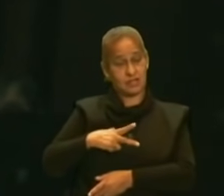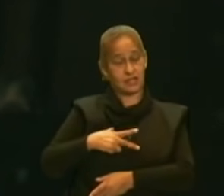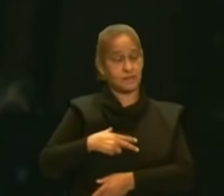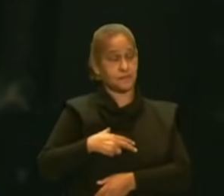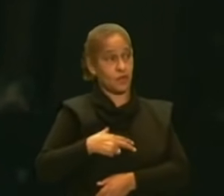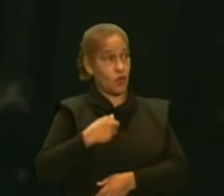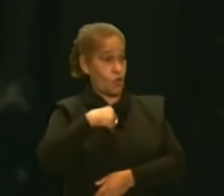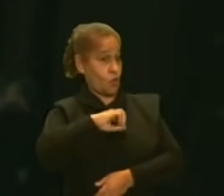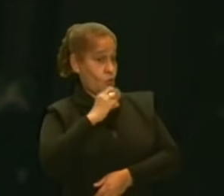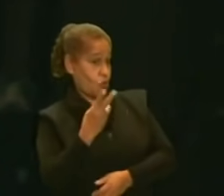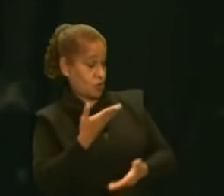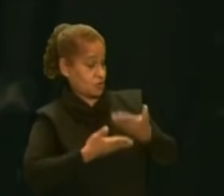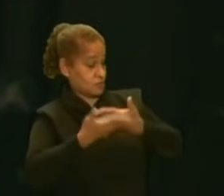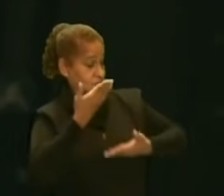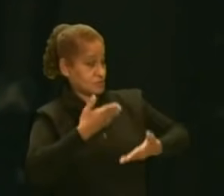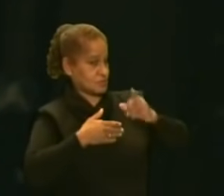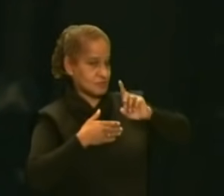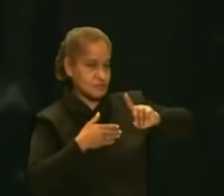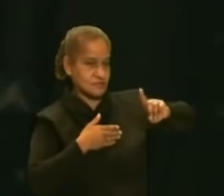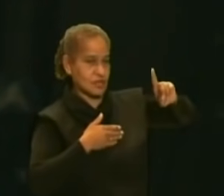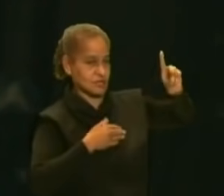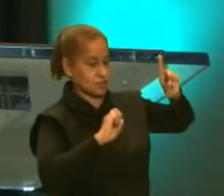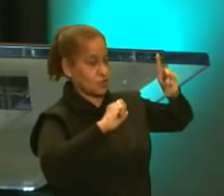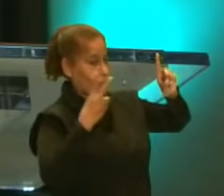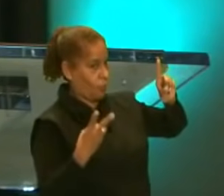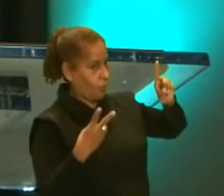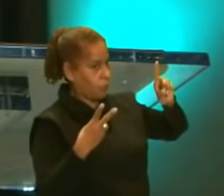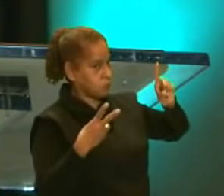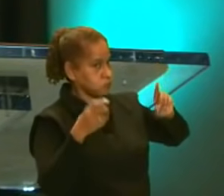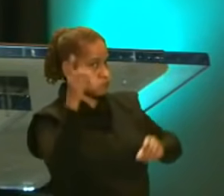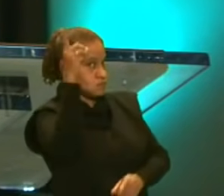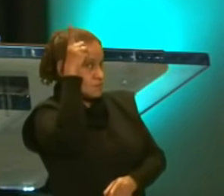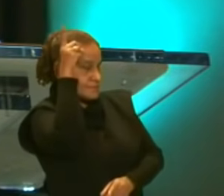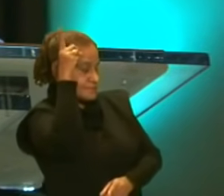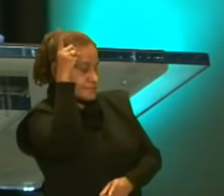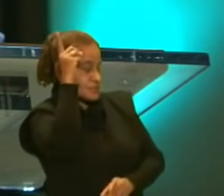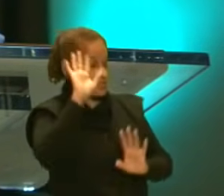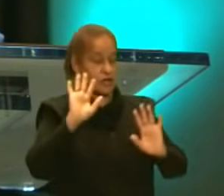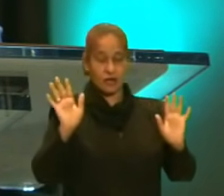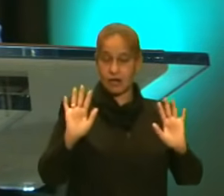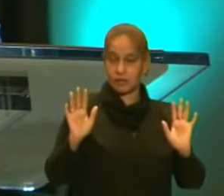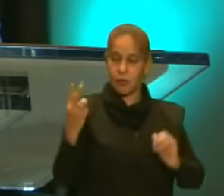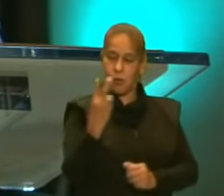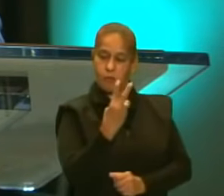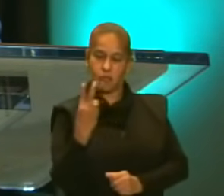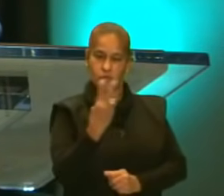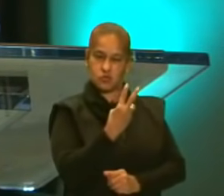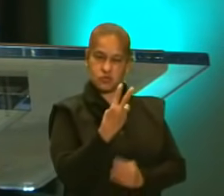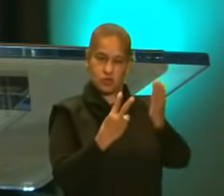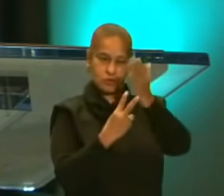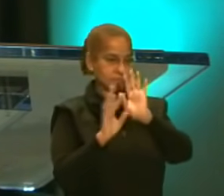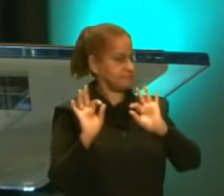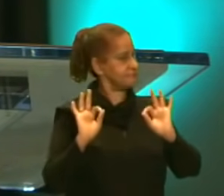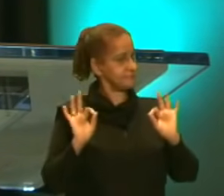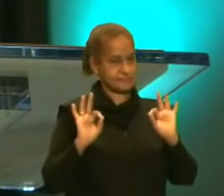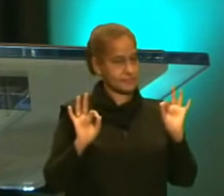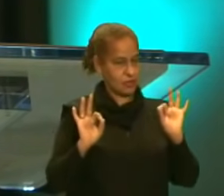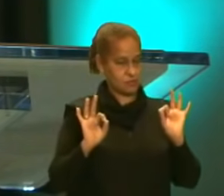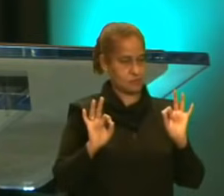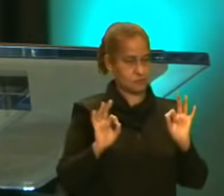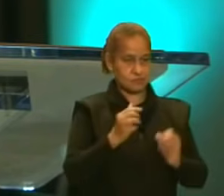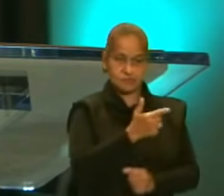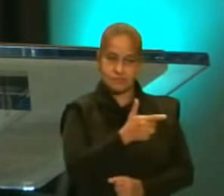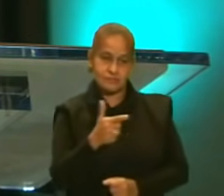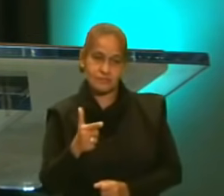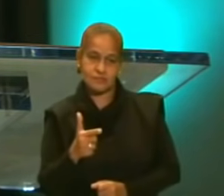você serve as forças de influência de Satanás nessa terra. Não tem meio termo, não tem lugar neutro.